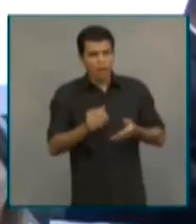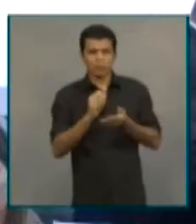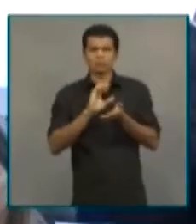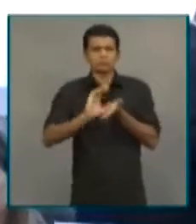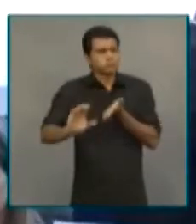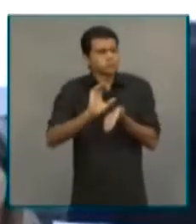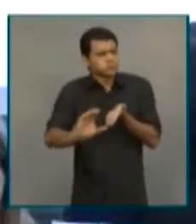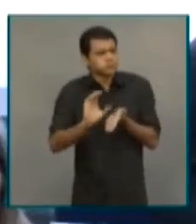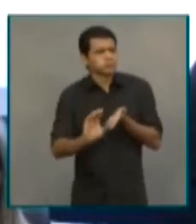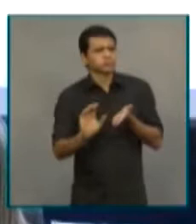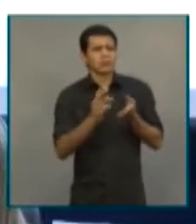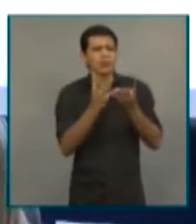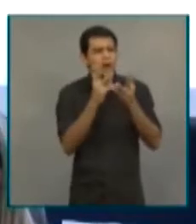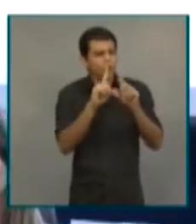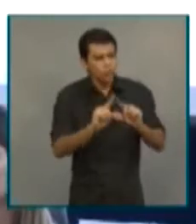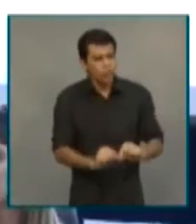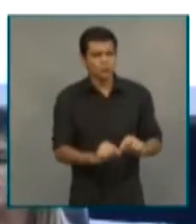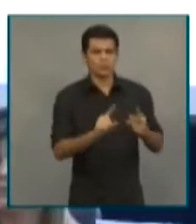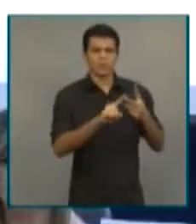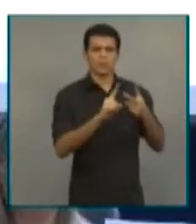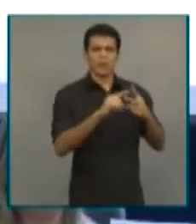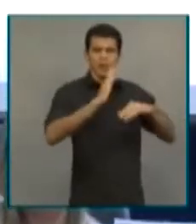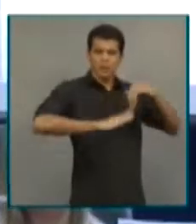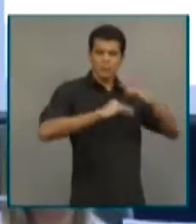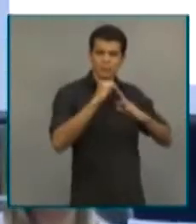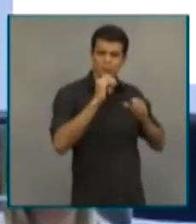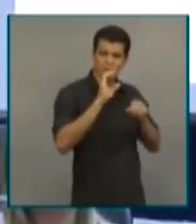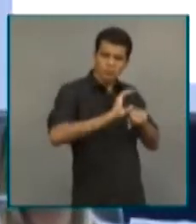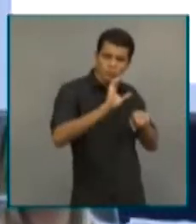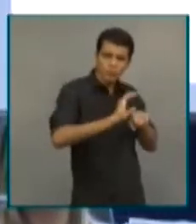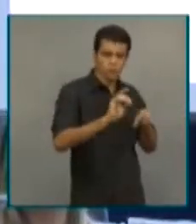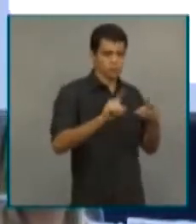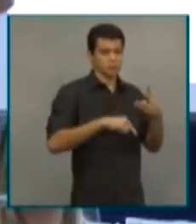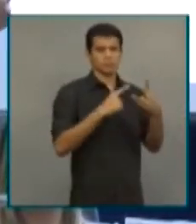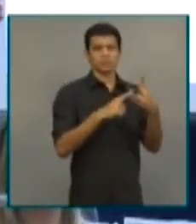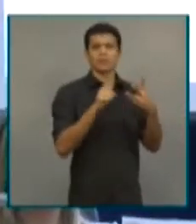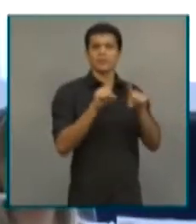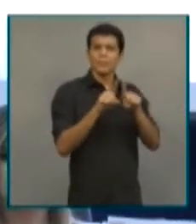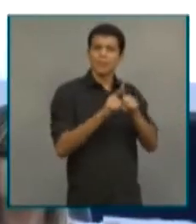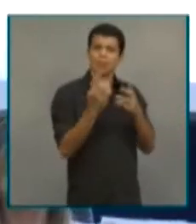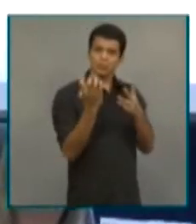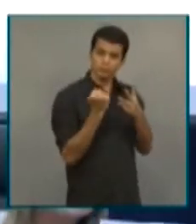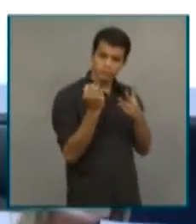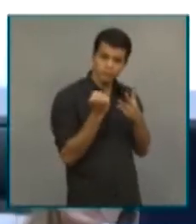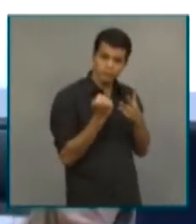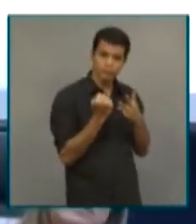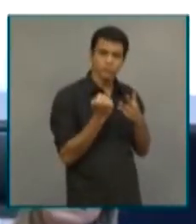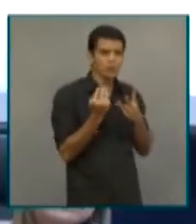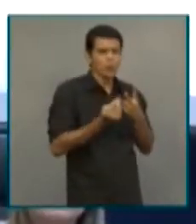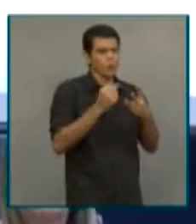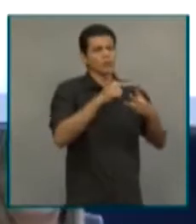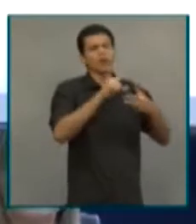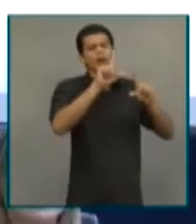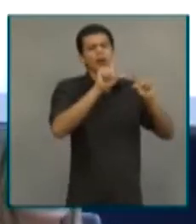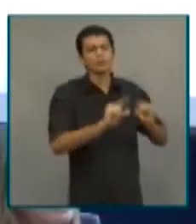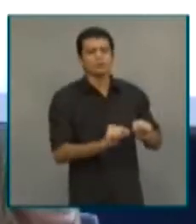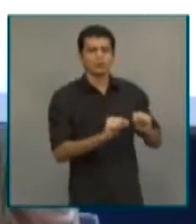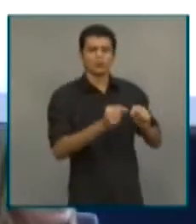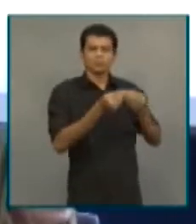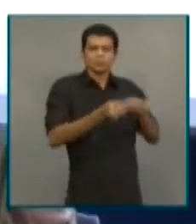capacitação e garantir receita. Como reduzir despesa? Através da redução da